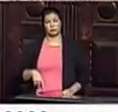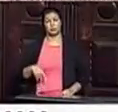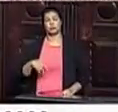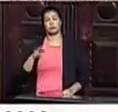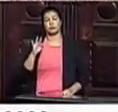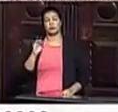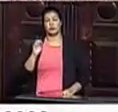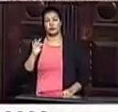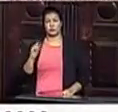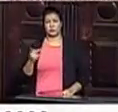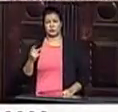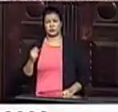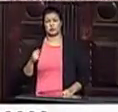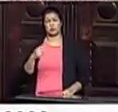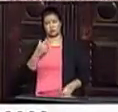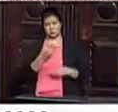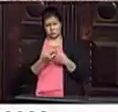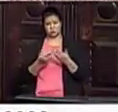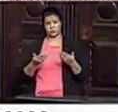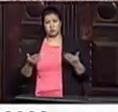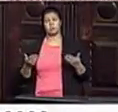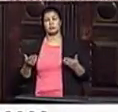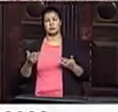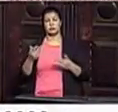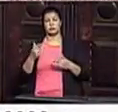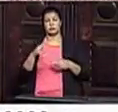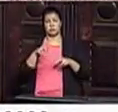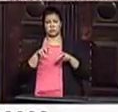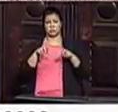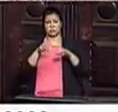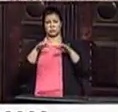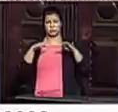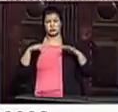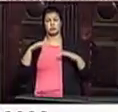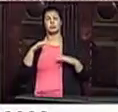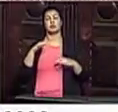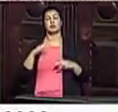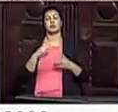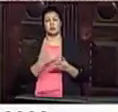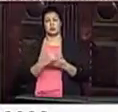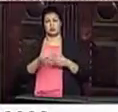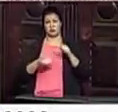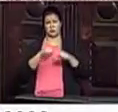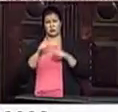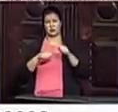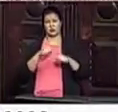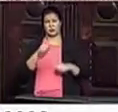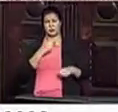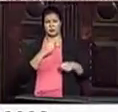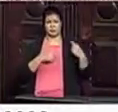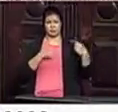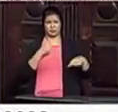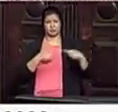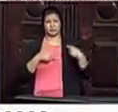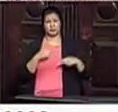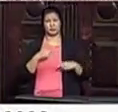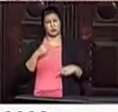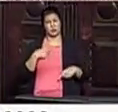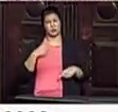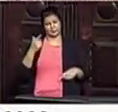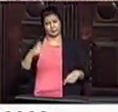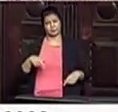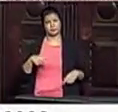Vossa Excelência recoloca aqui no plenário o debate da reforma política. E eu, deputado Gilberto Palmares, meu companheiro de partido, aliás, valoroso